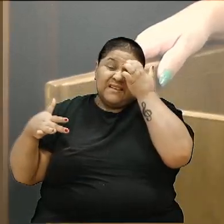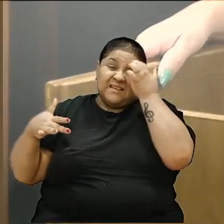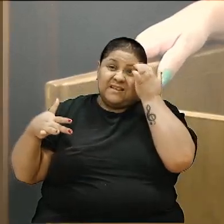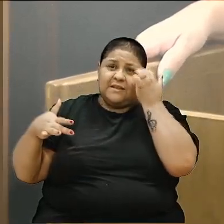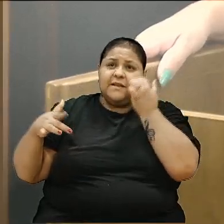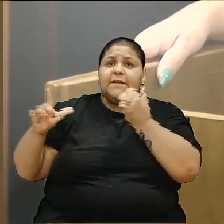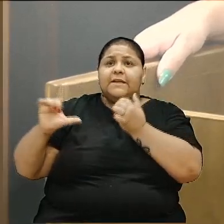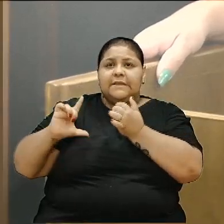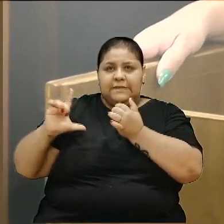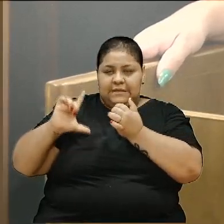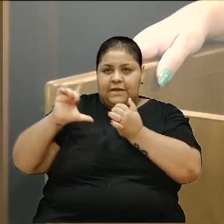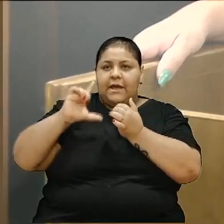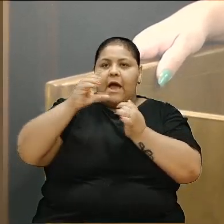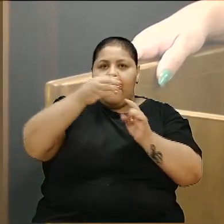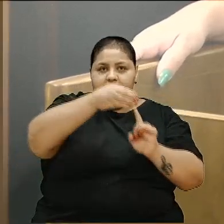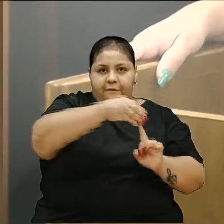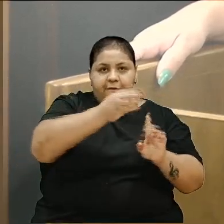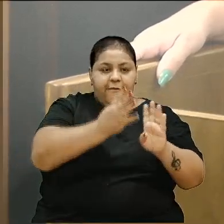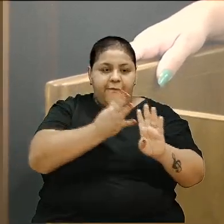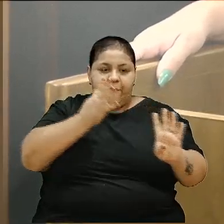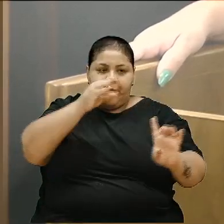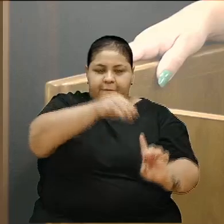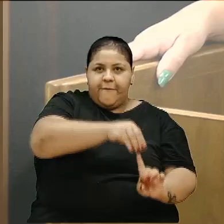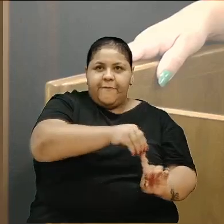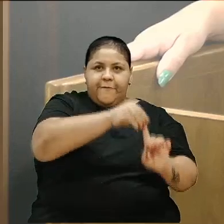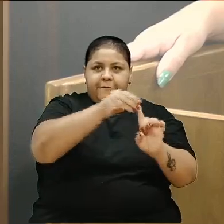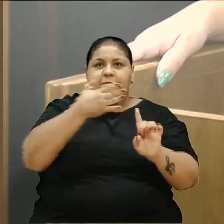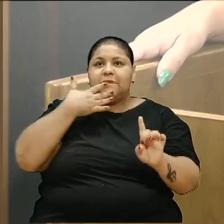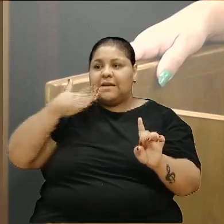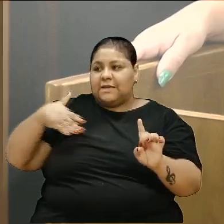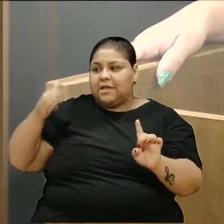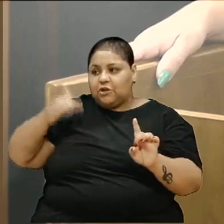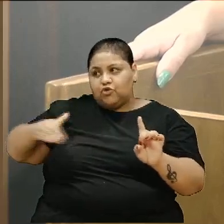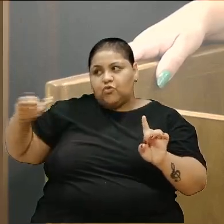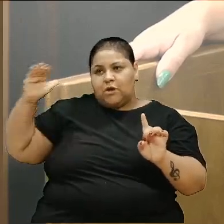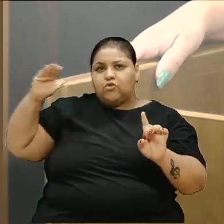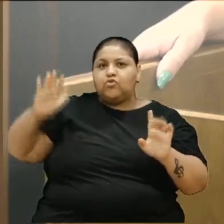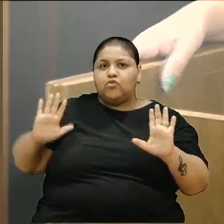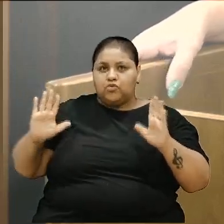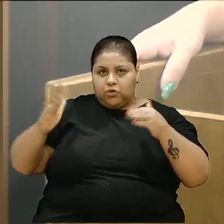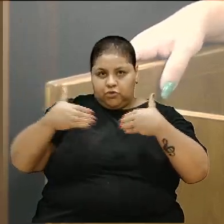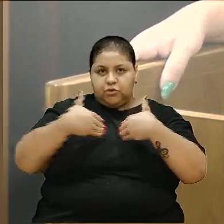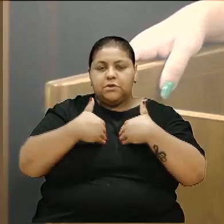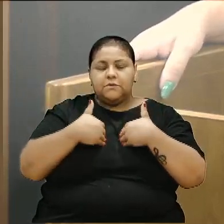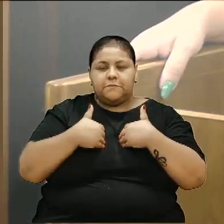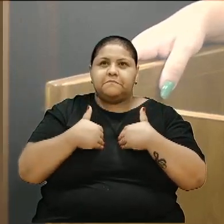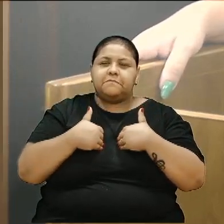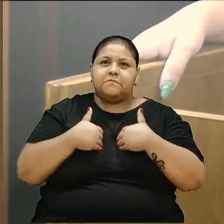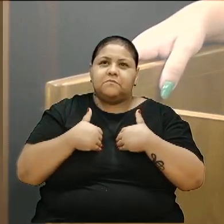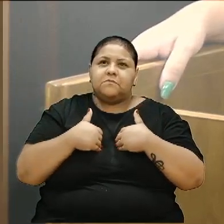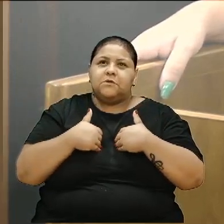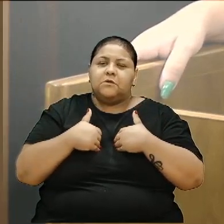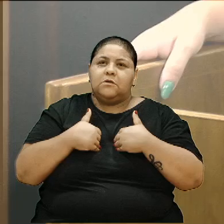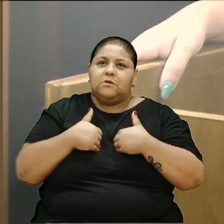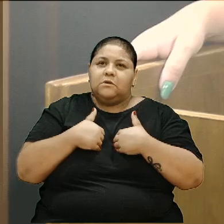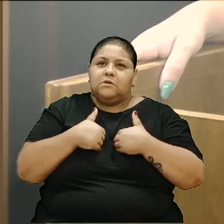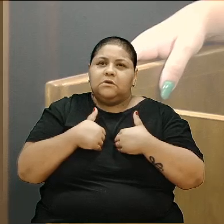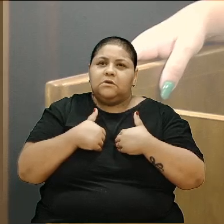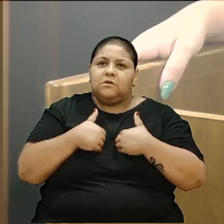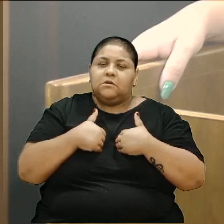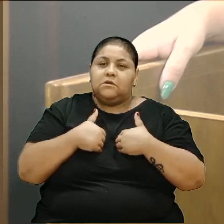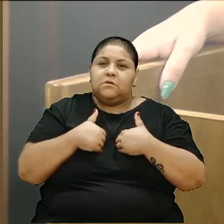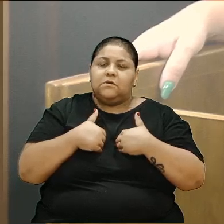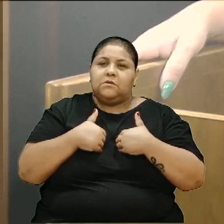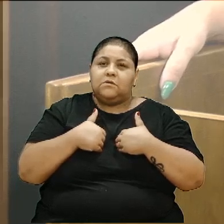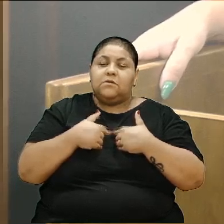porque tem a preferência, né, da criança autista, ou até do adulto, porque não é só a criança que tem, para o